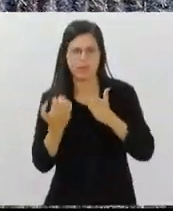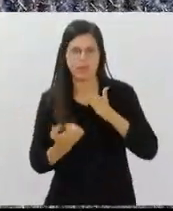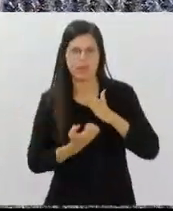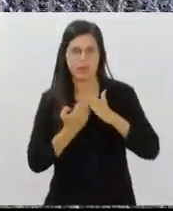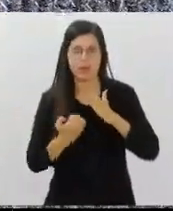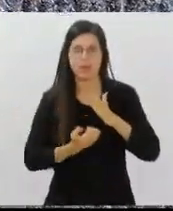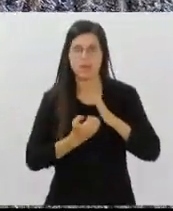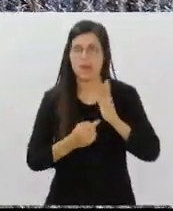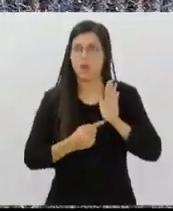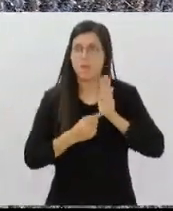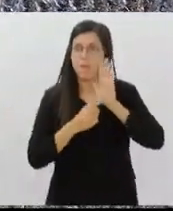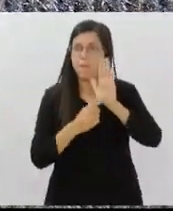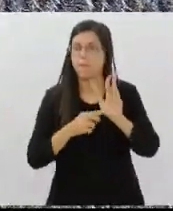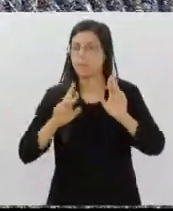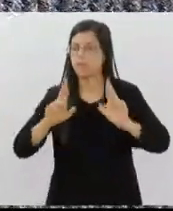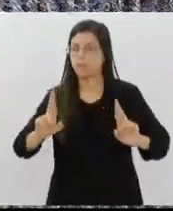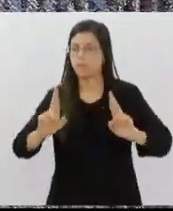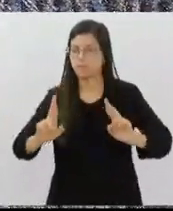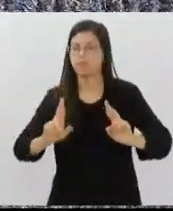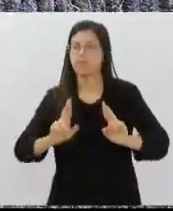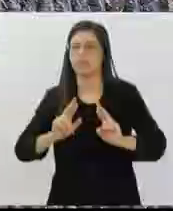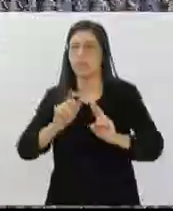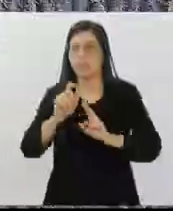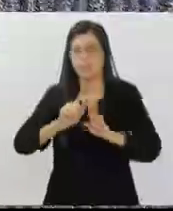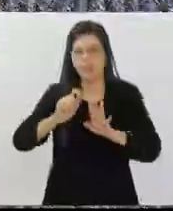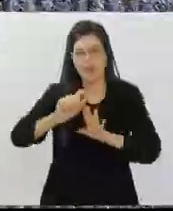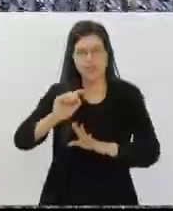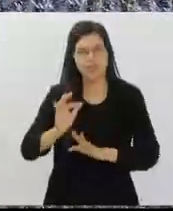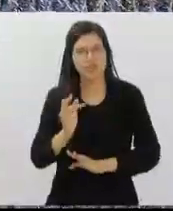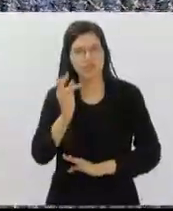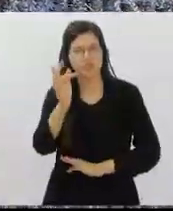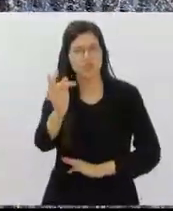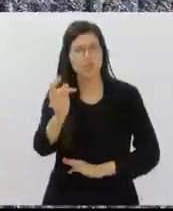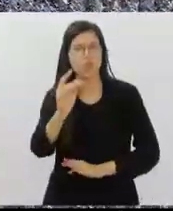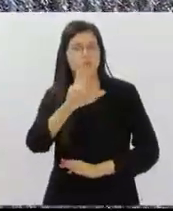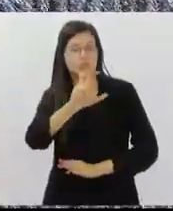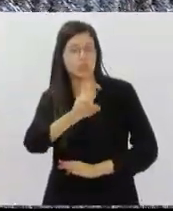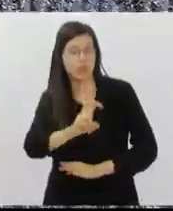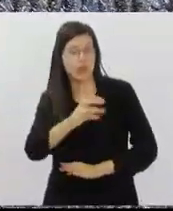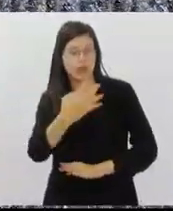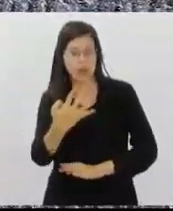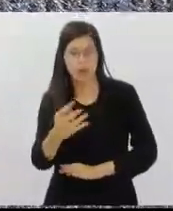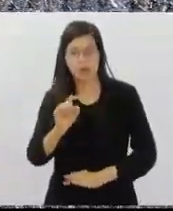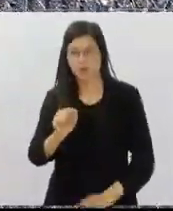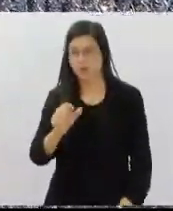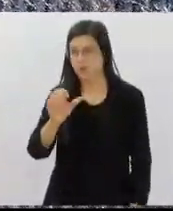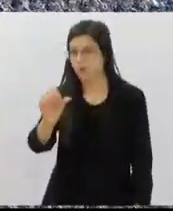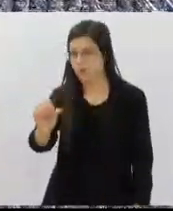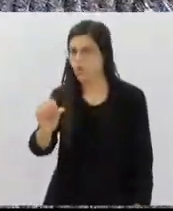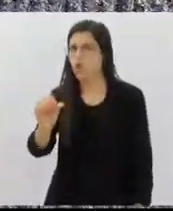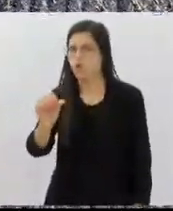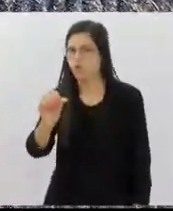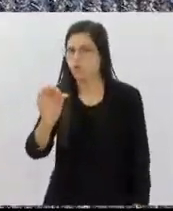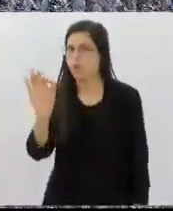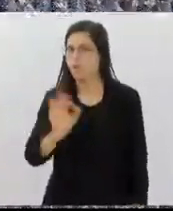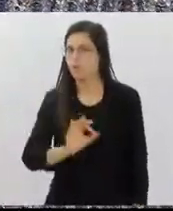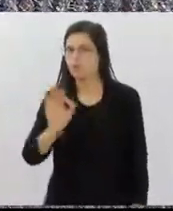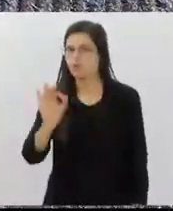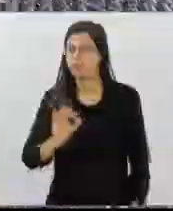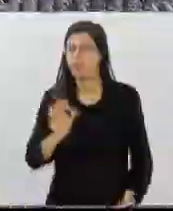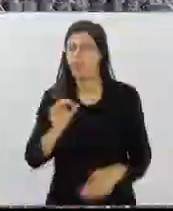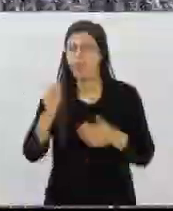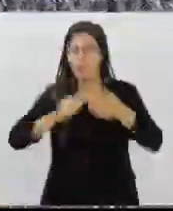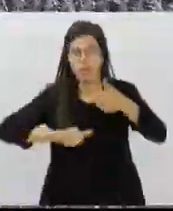O indicador de expectativas para os próximos meses atingiu 54,9 pontos. As avaliações sobre a